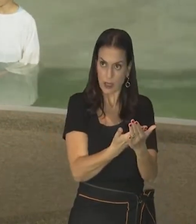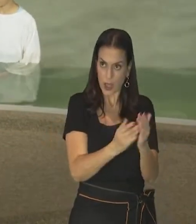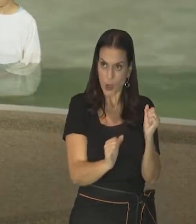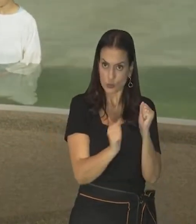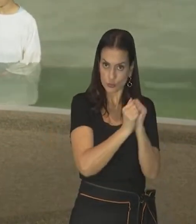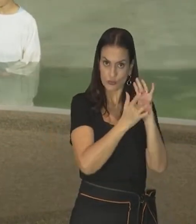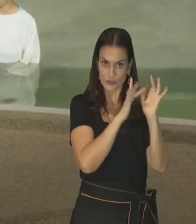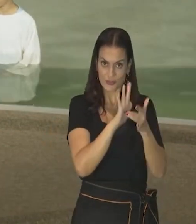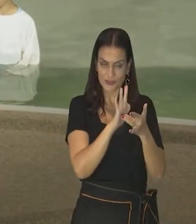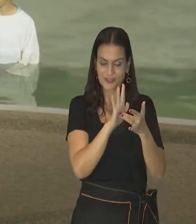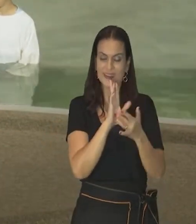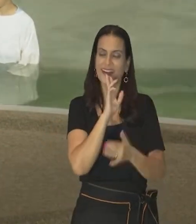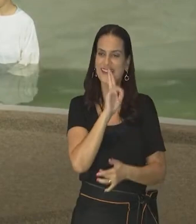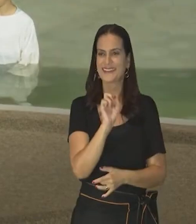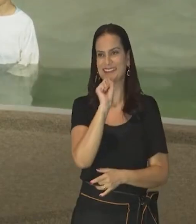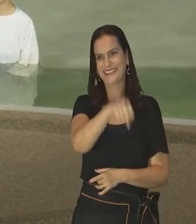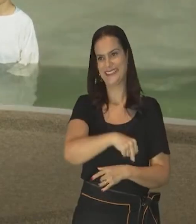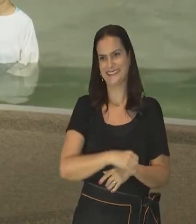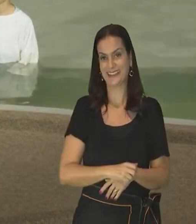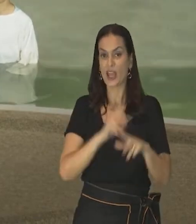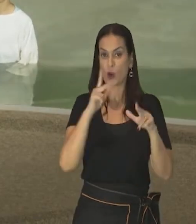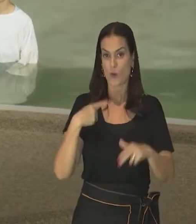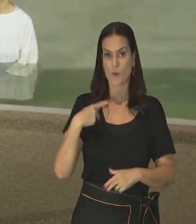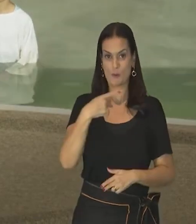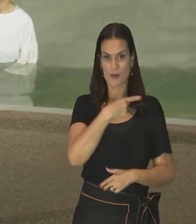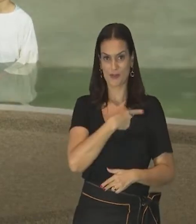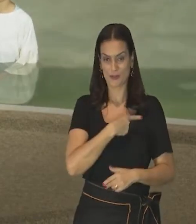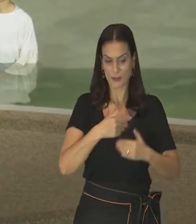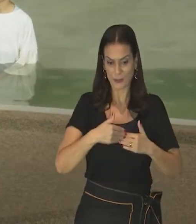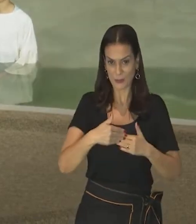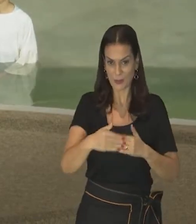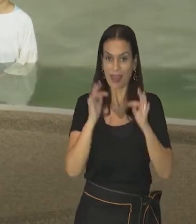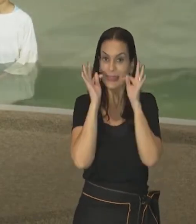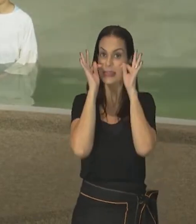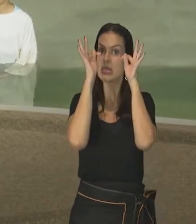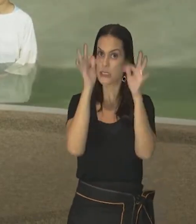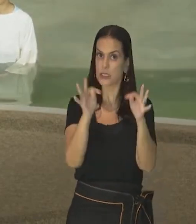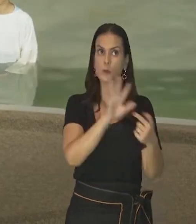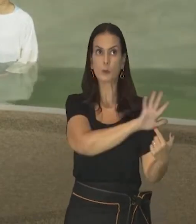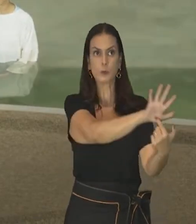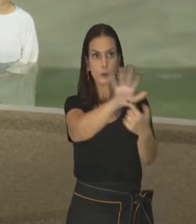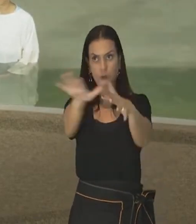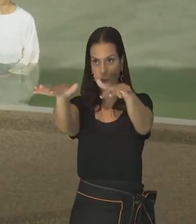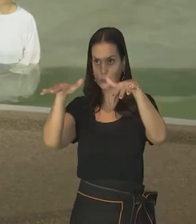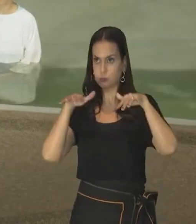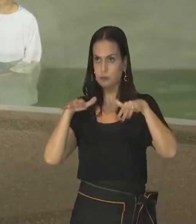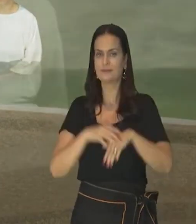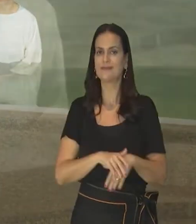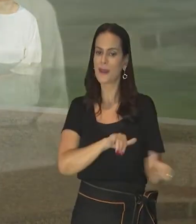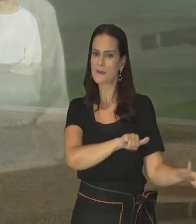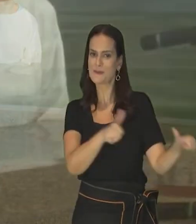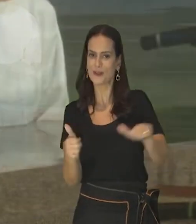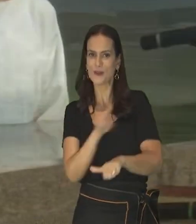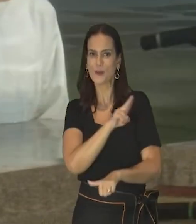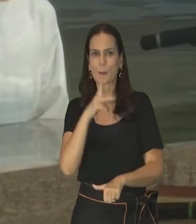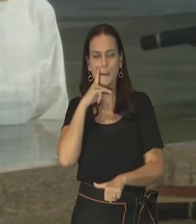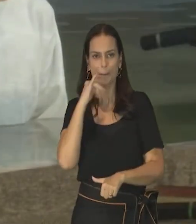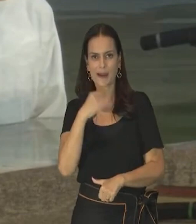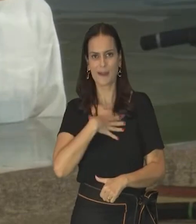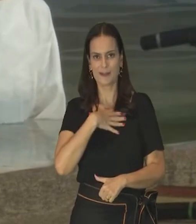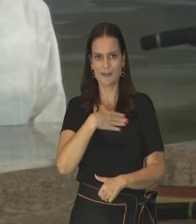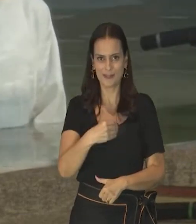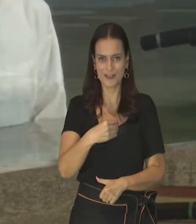Cristo? Como ministro do Evangelho, a partir do seu testemunho público, eu a batizo em nome do Pai, do